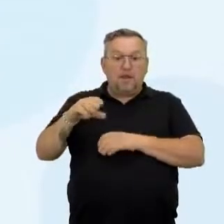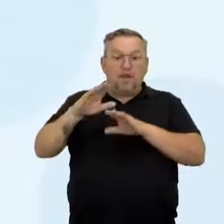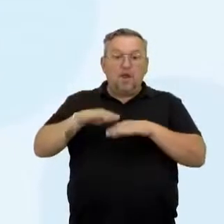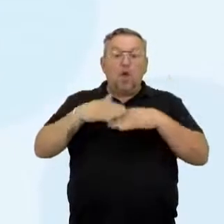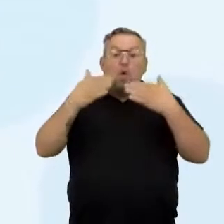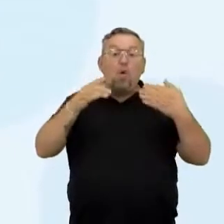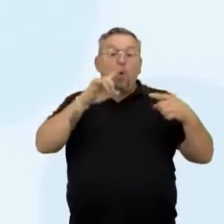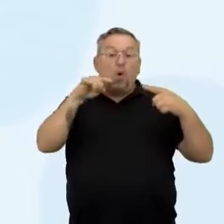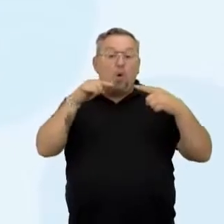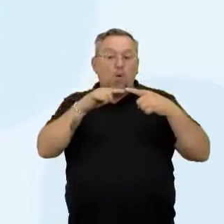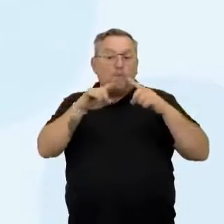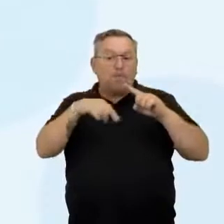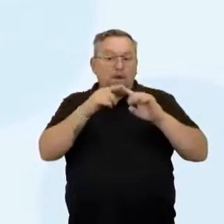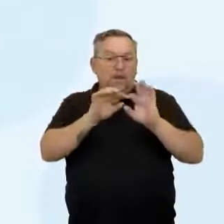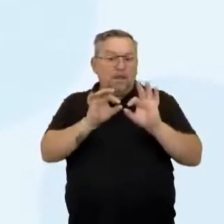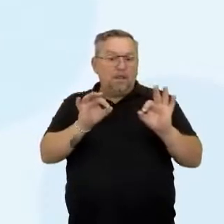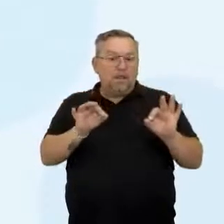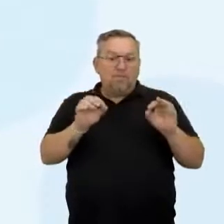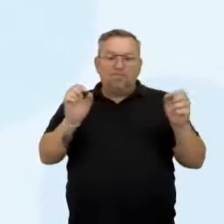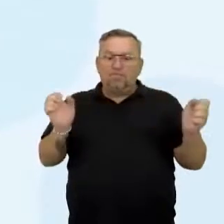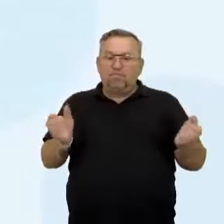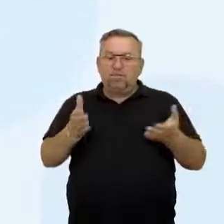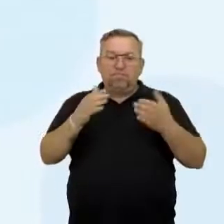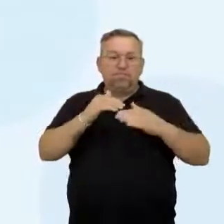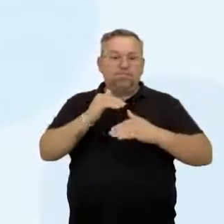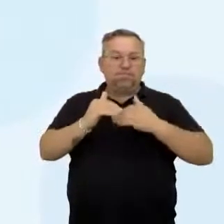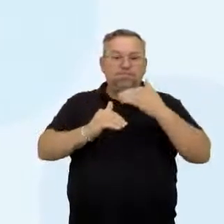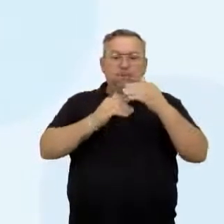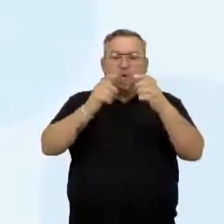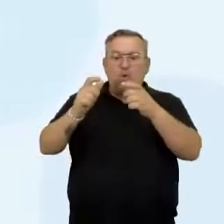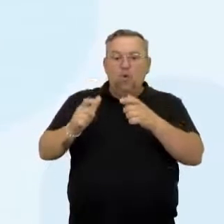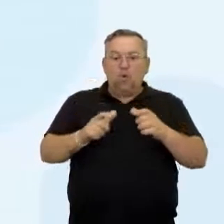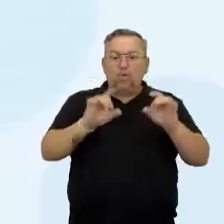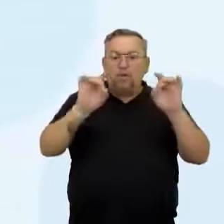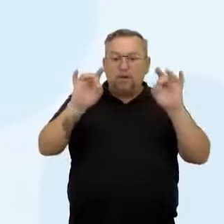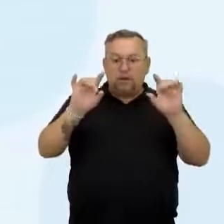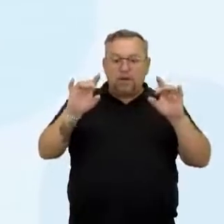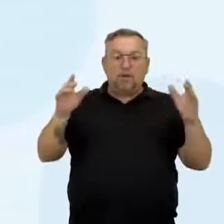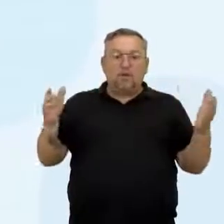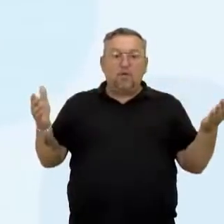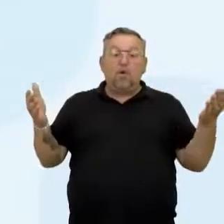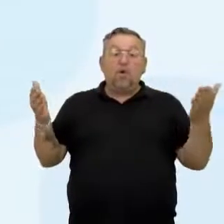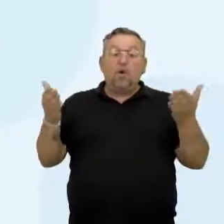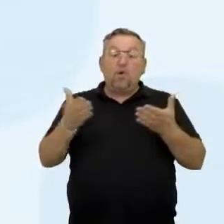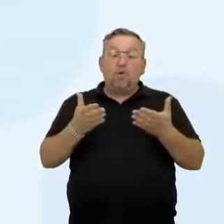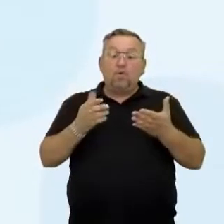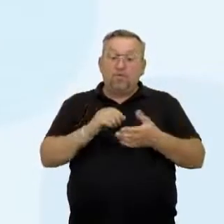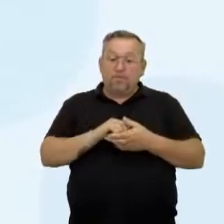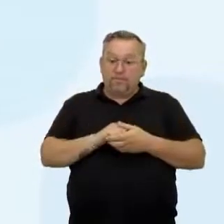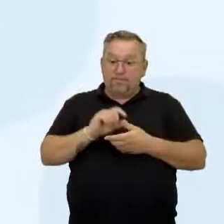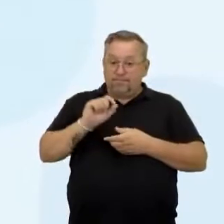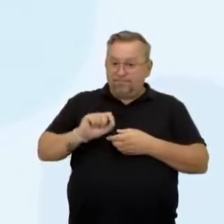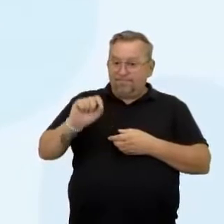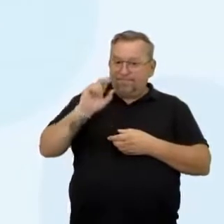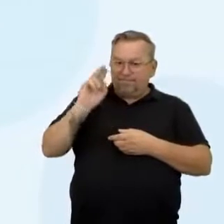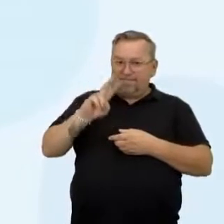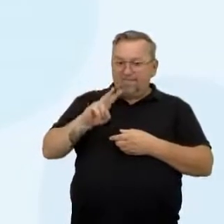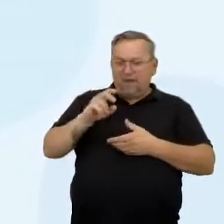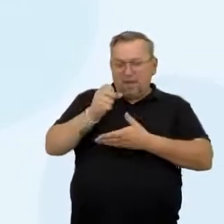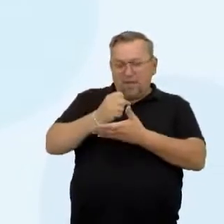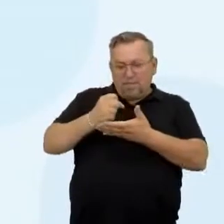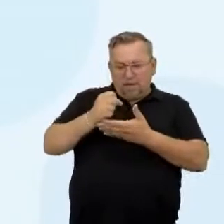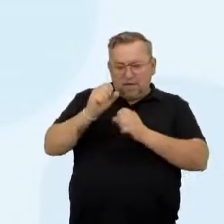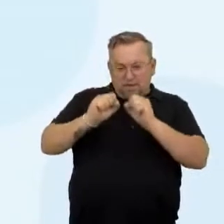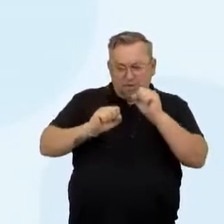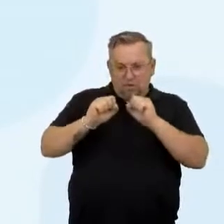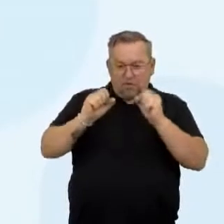os objetivos eram mais simples: promover o desenvolvimento de setores específicos, né? No caso aí as indústrias de base.